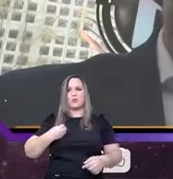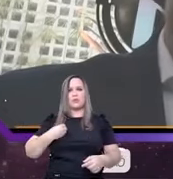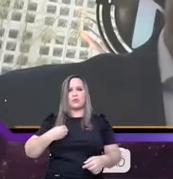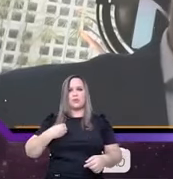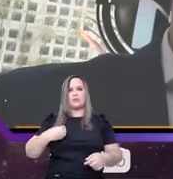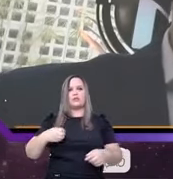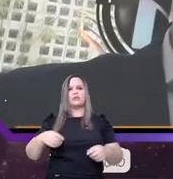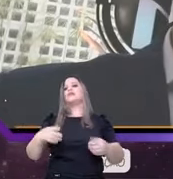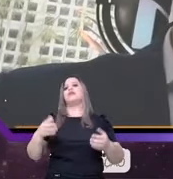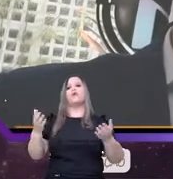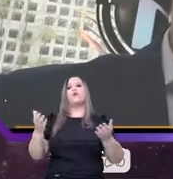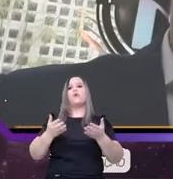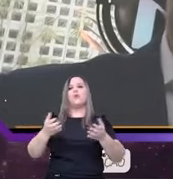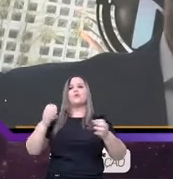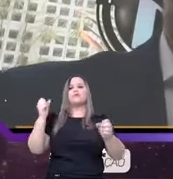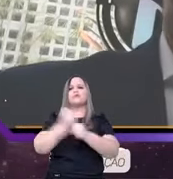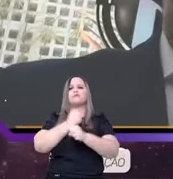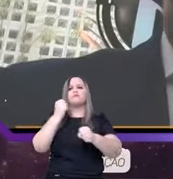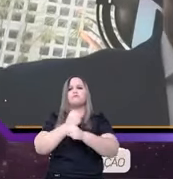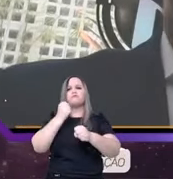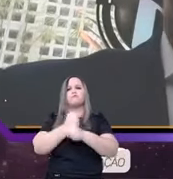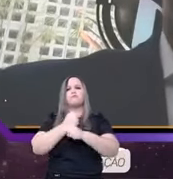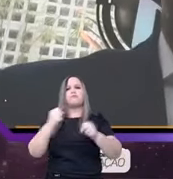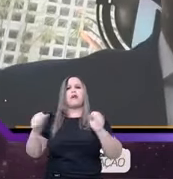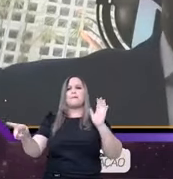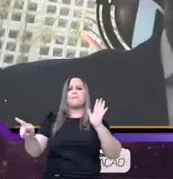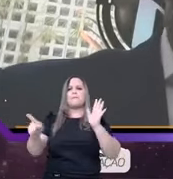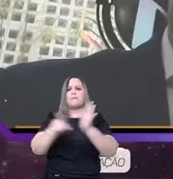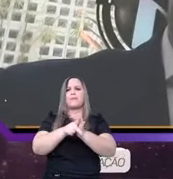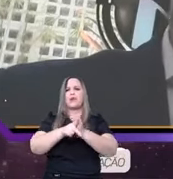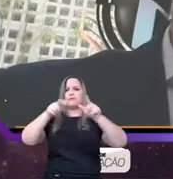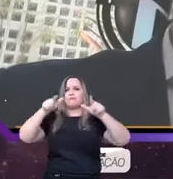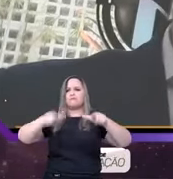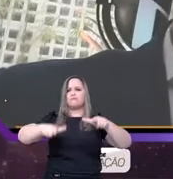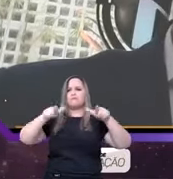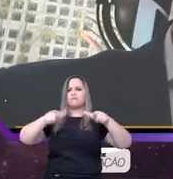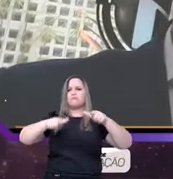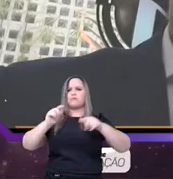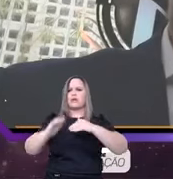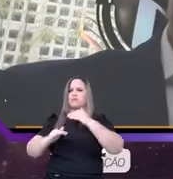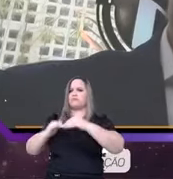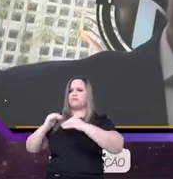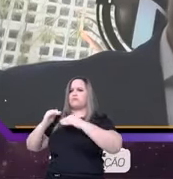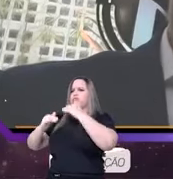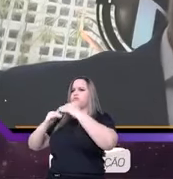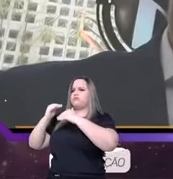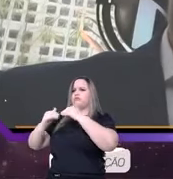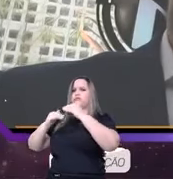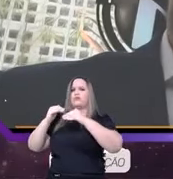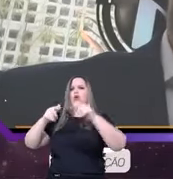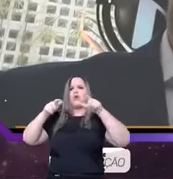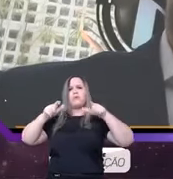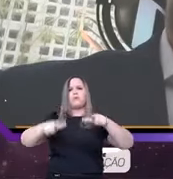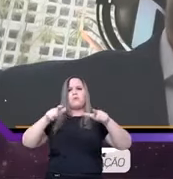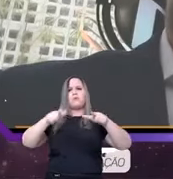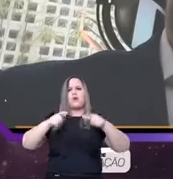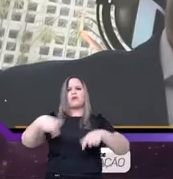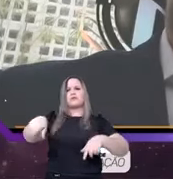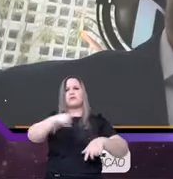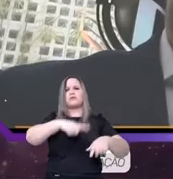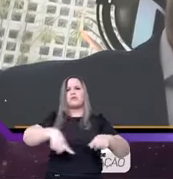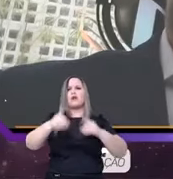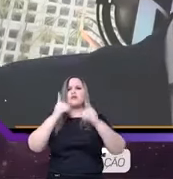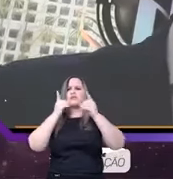está sendo construído para que seja um lugar de cocriação, um lugar que nós possamos